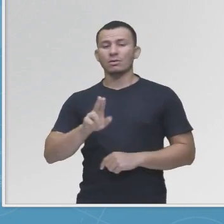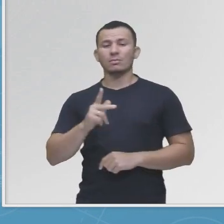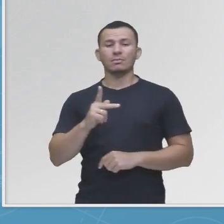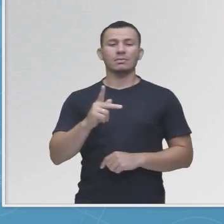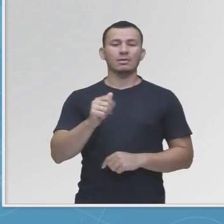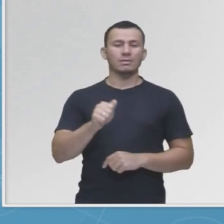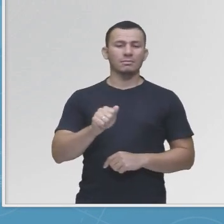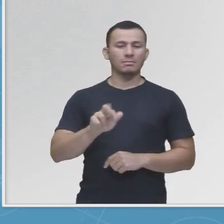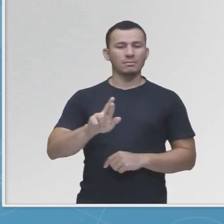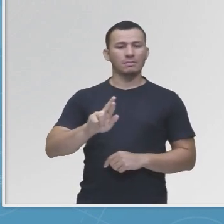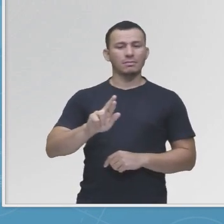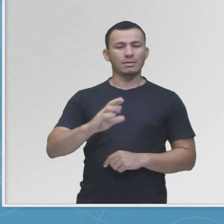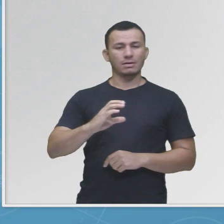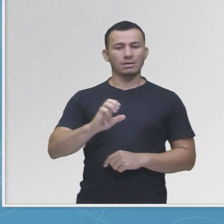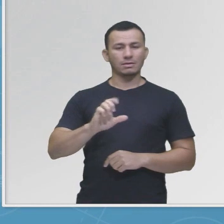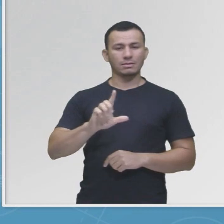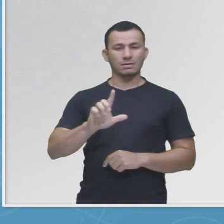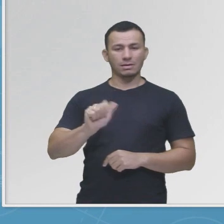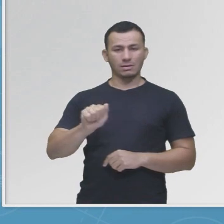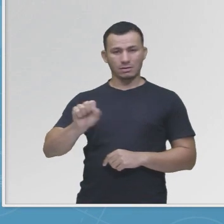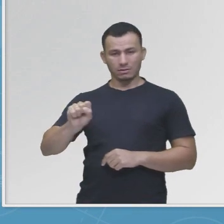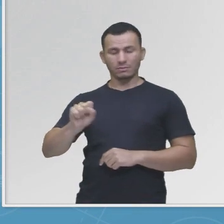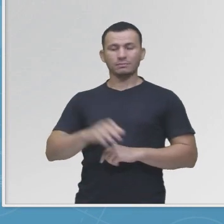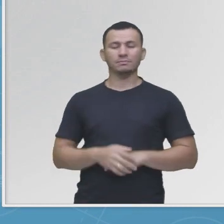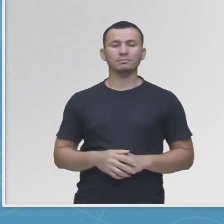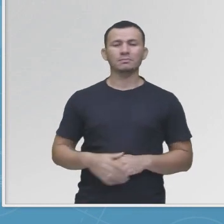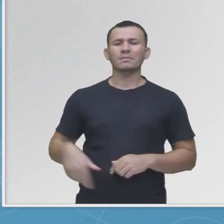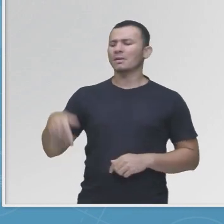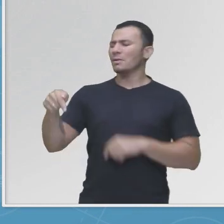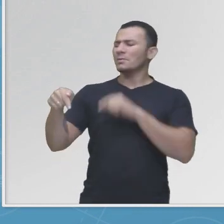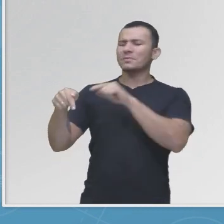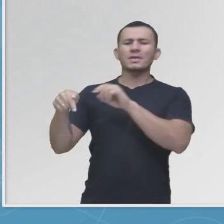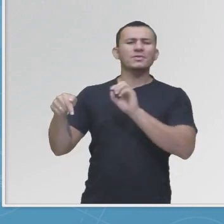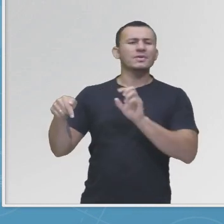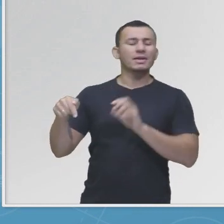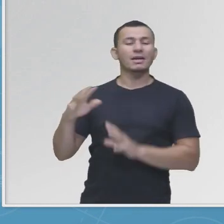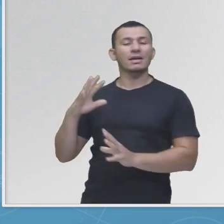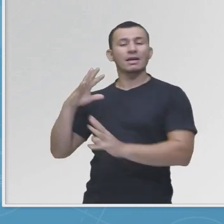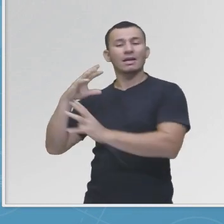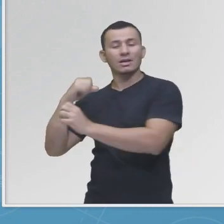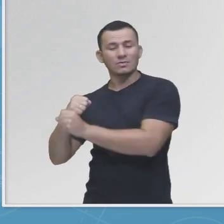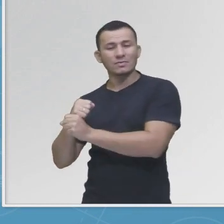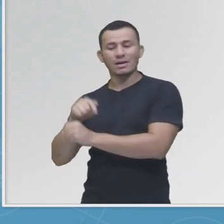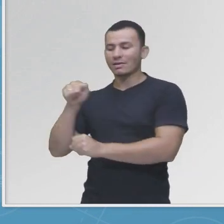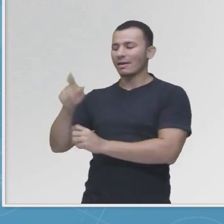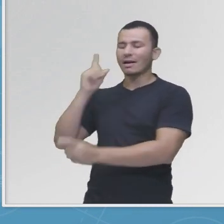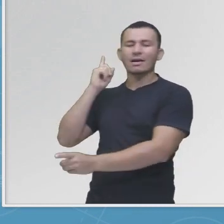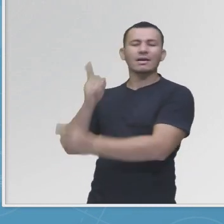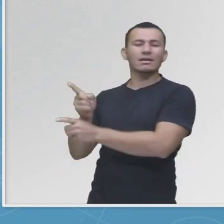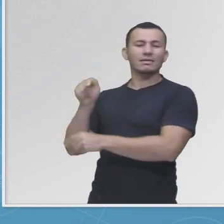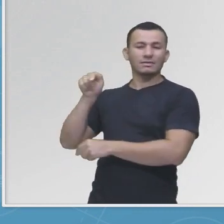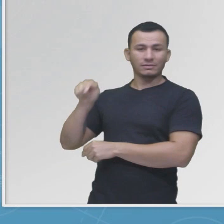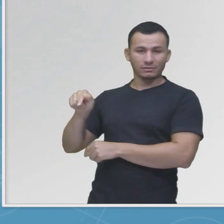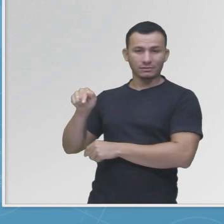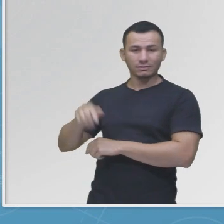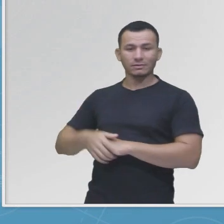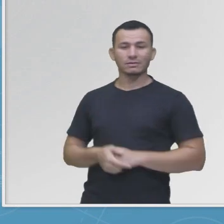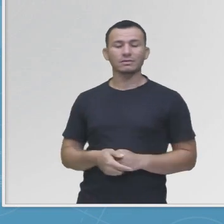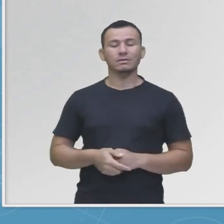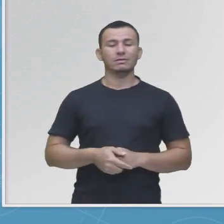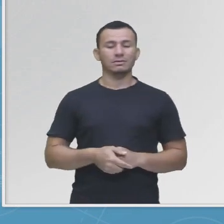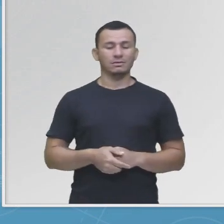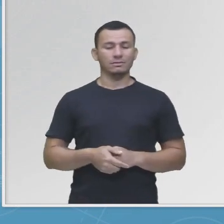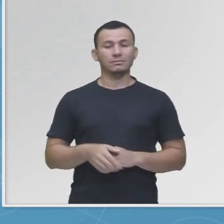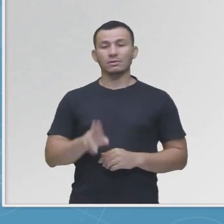parcelas. E o 7, que é o resultado da operação, é